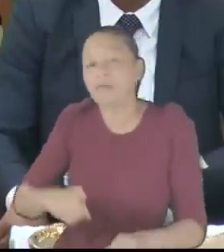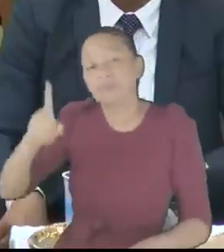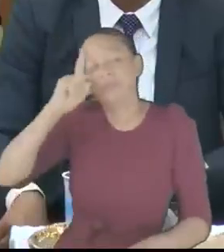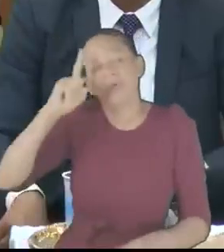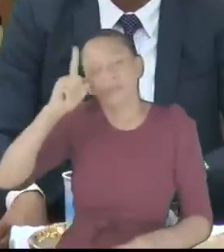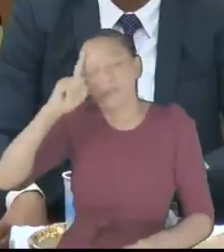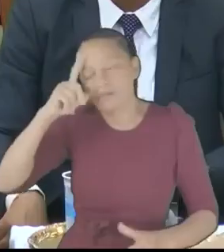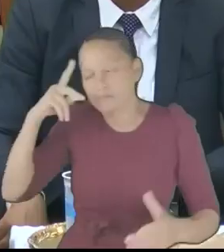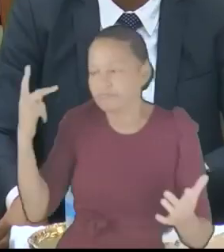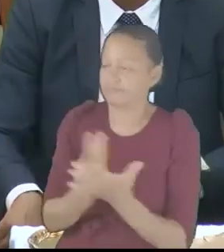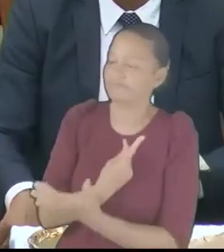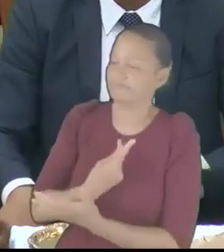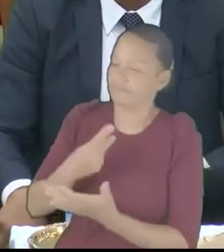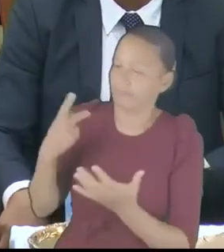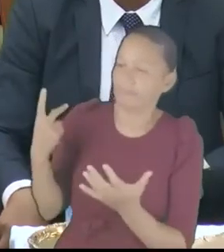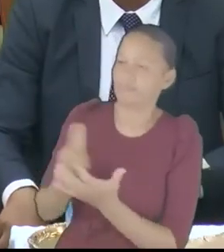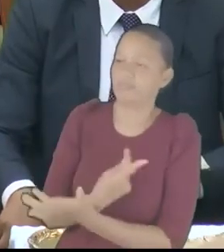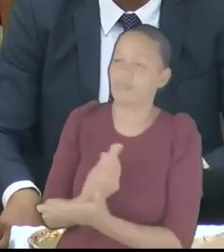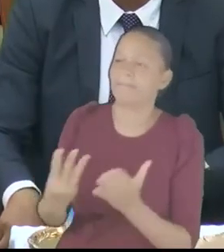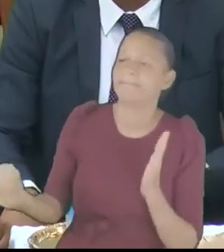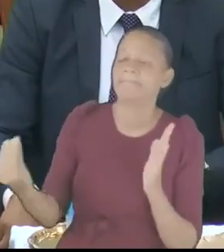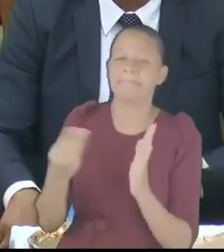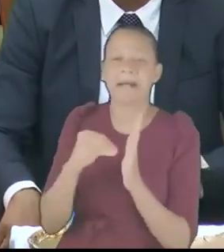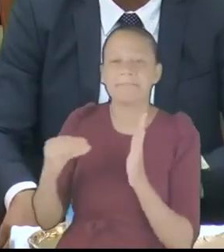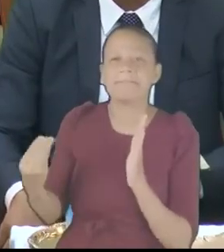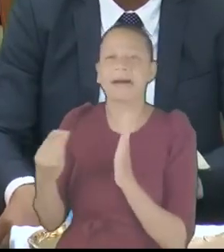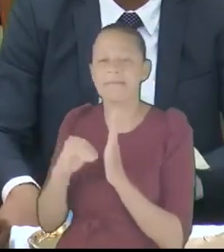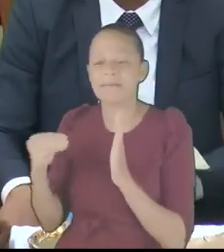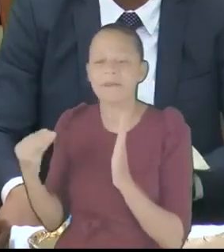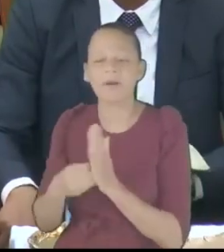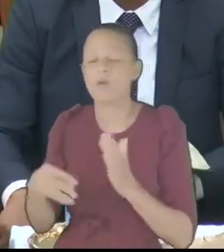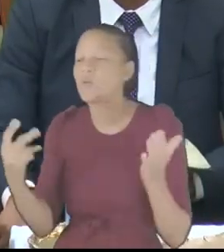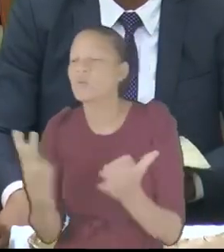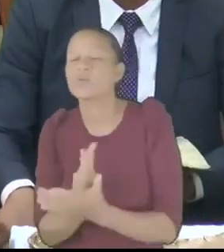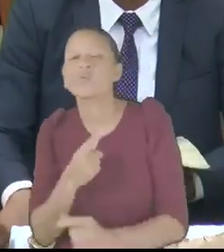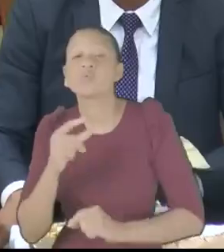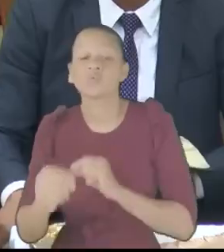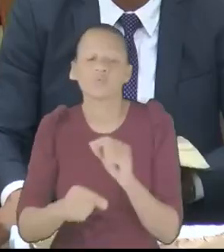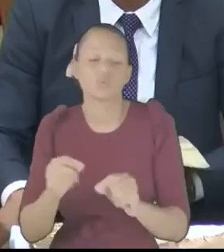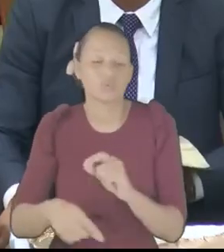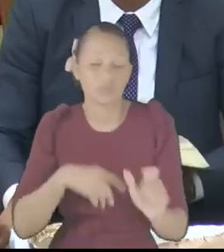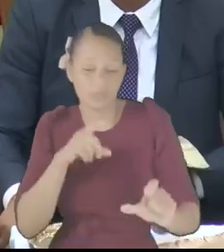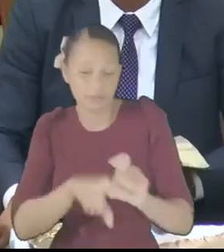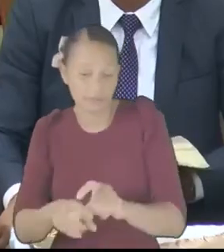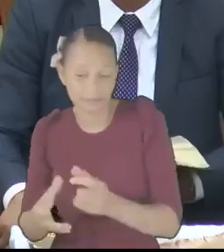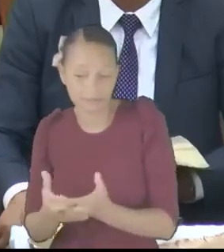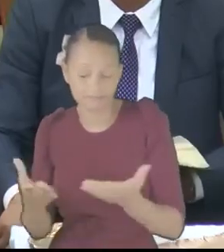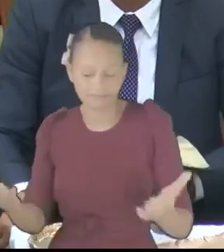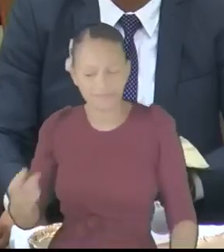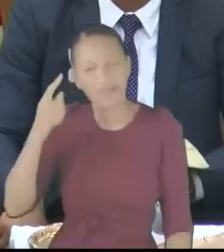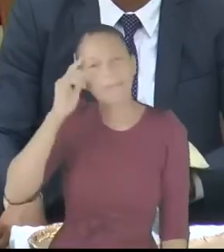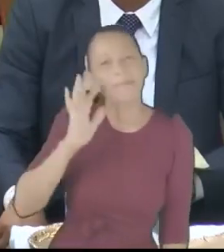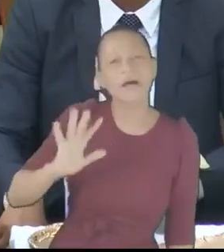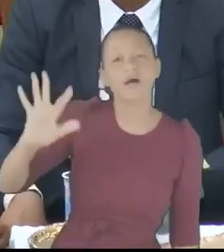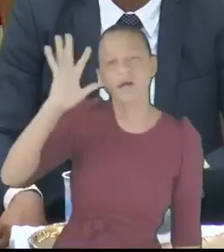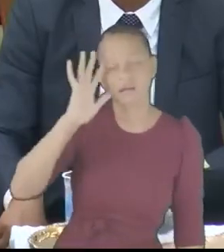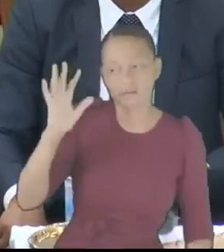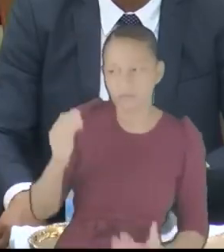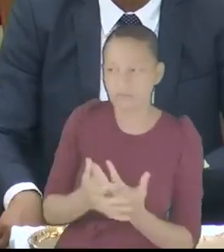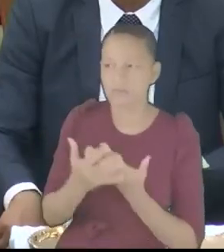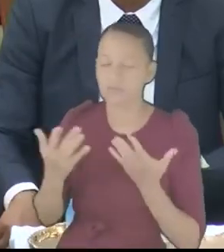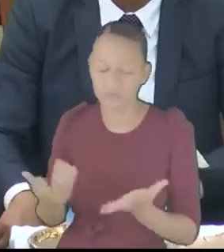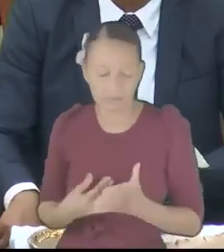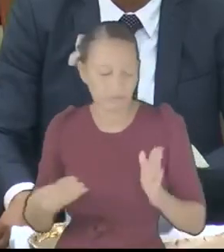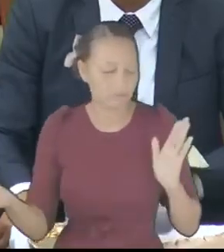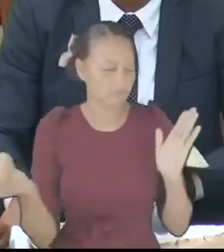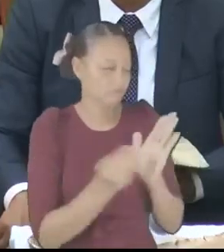dia contrai o quê? Cada dia o pecador contrai o quê, meus amados irmãos? Dívida. Uma dívida. Imagine se fosse enfiado no